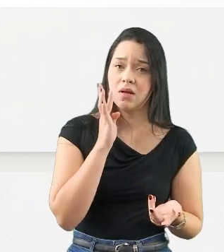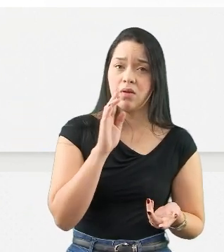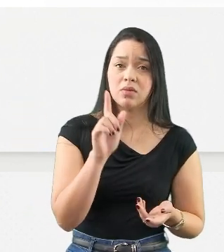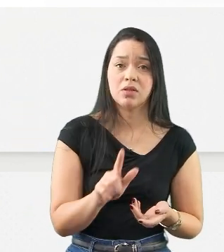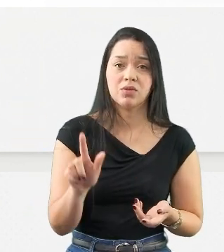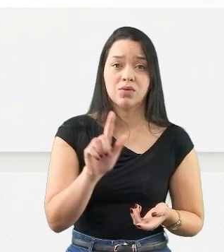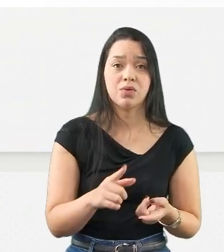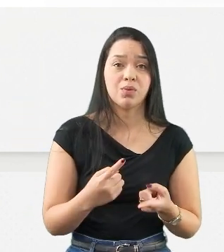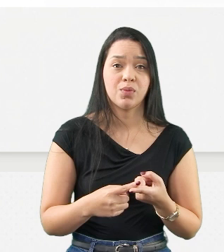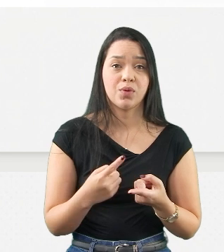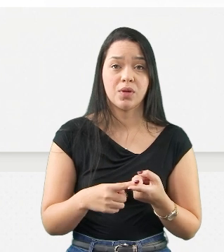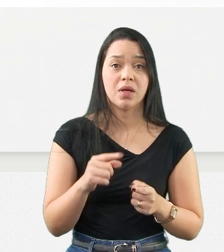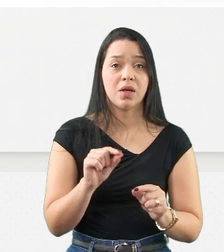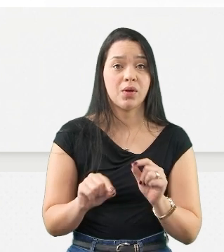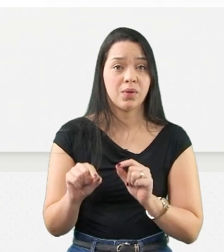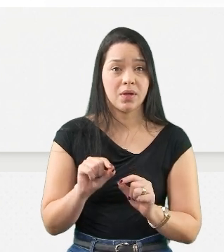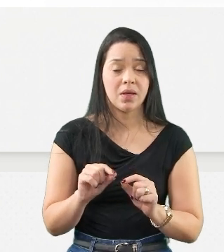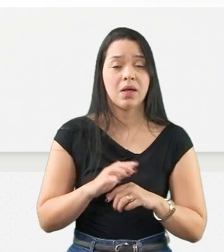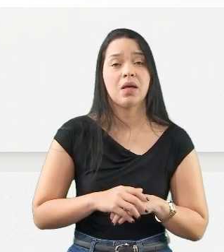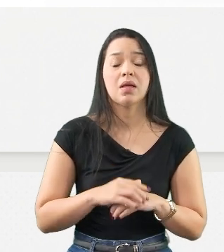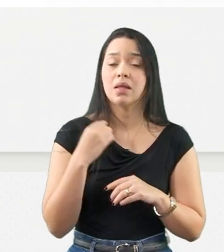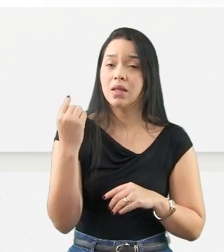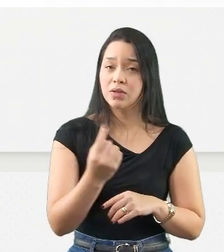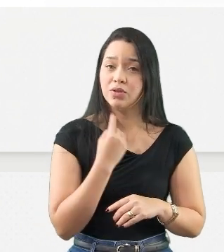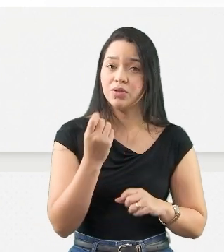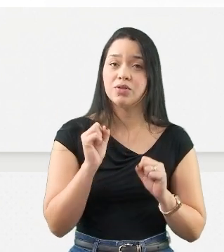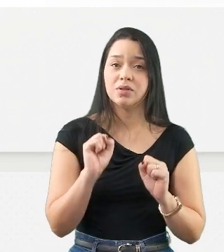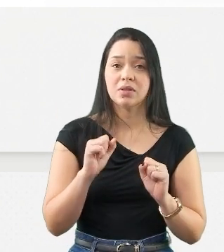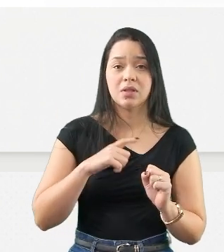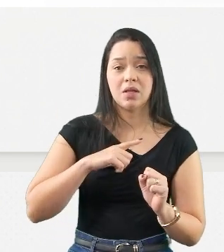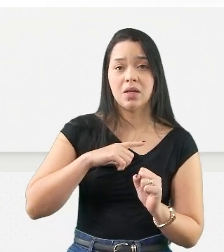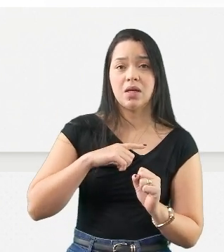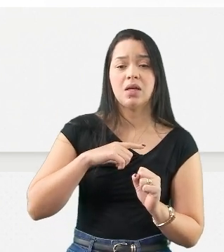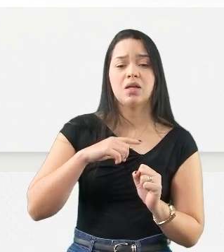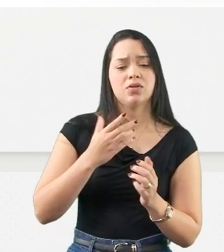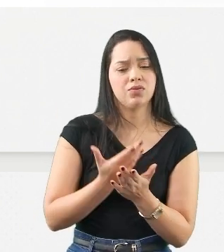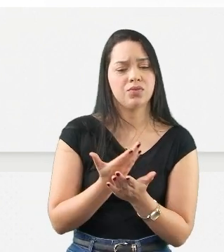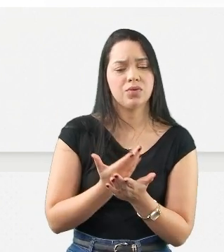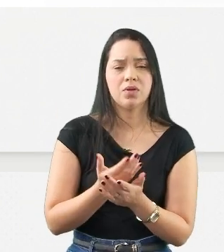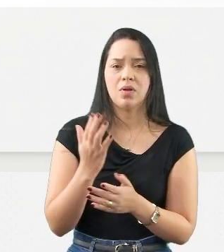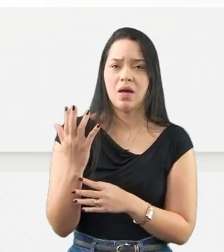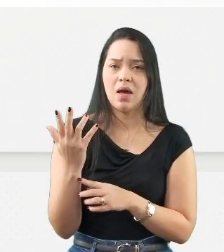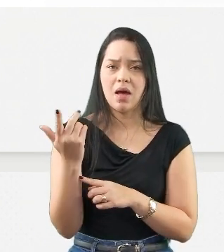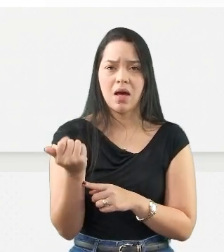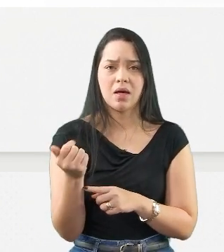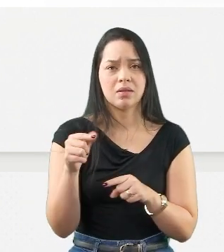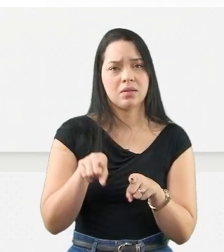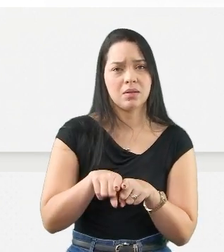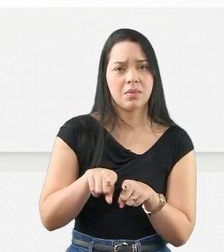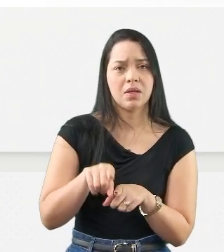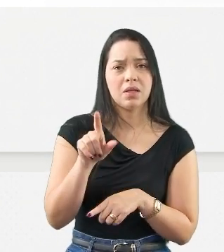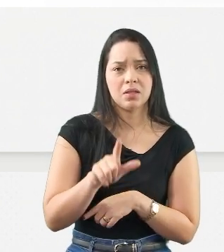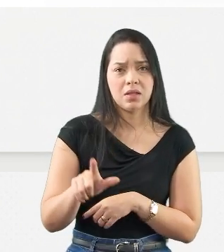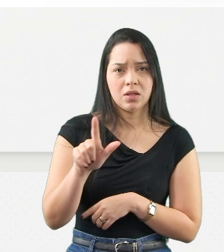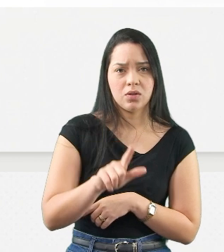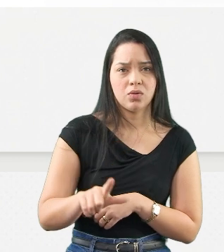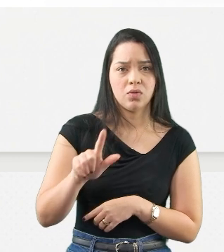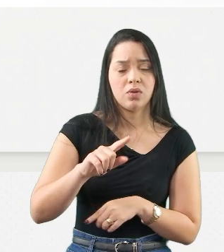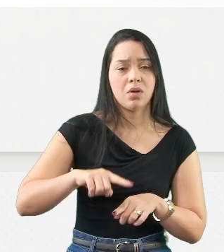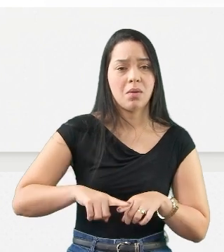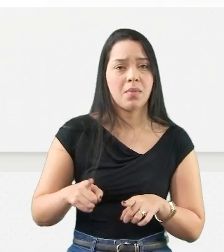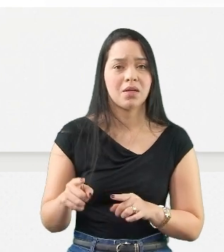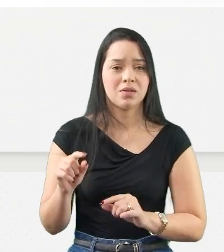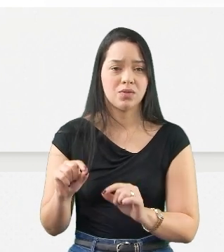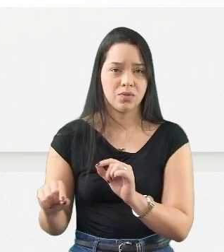literatura, porque é uma forma da gente estar trabalhando com arte, a gente está trabalhando com literatura, mas de